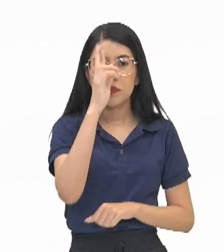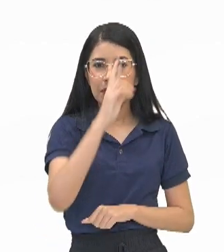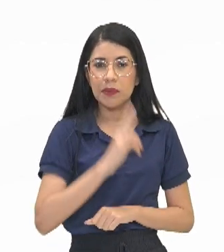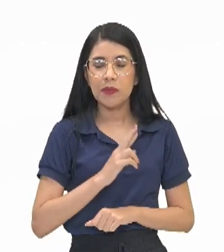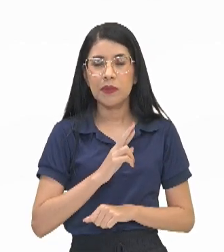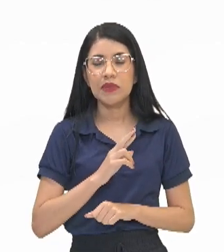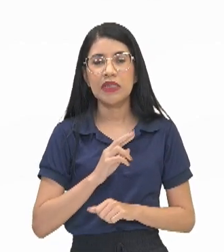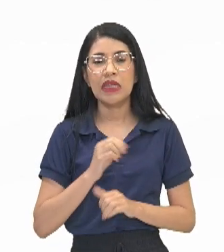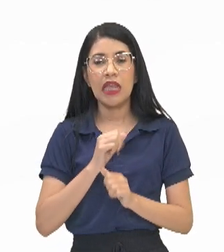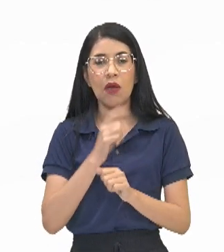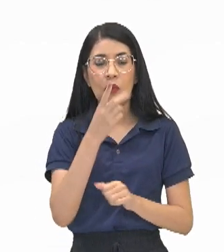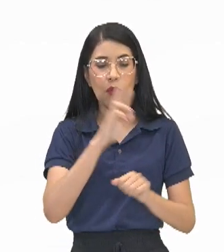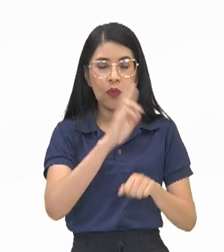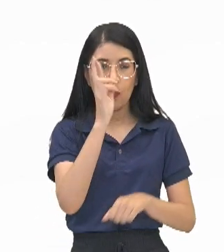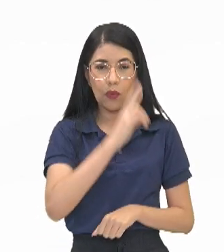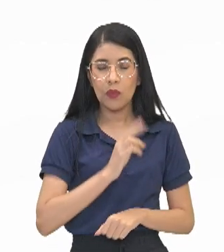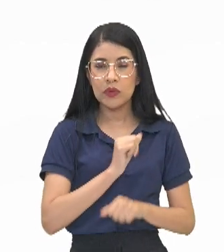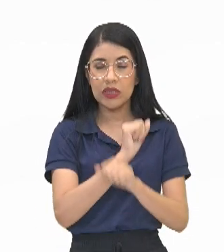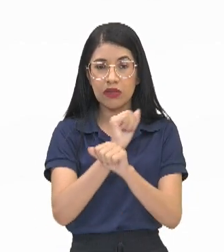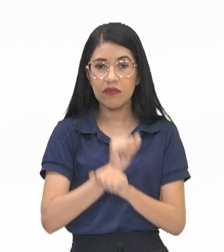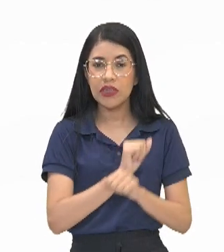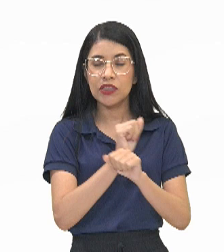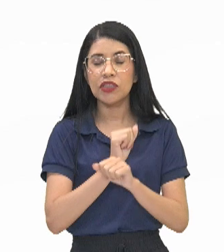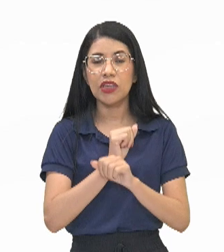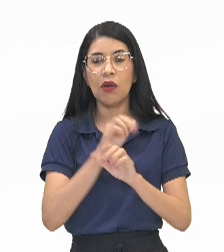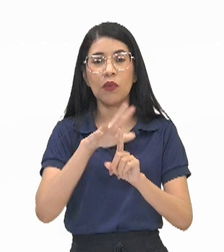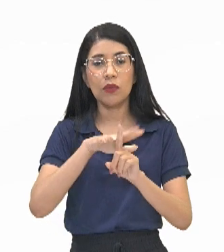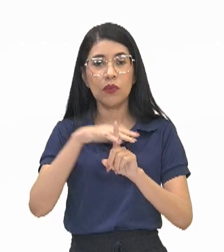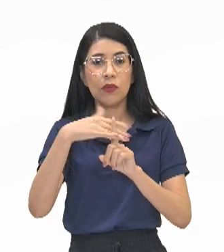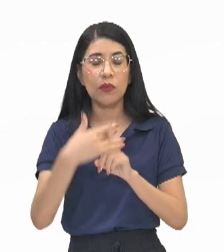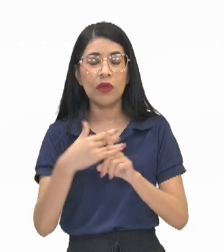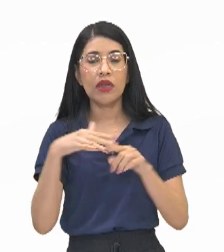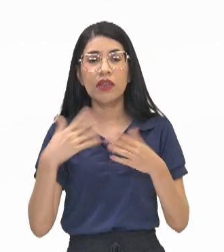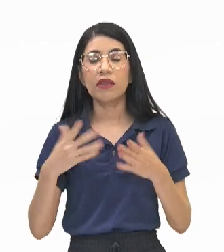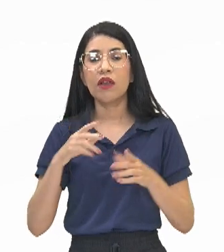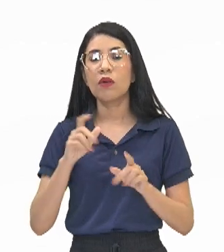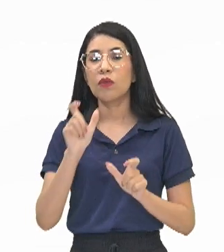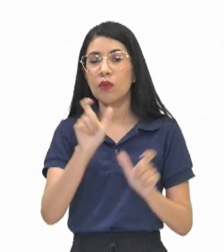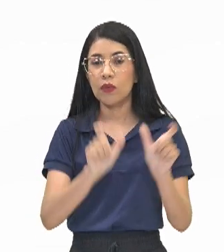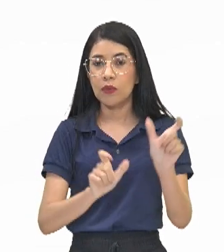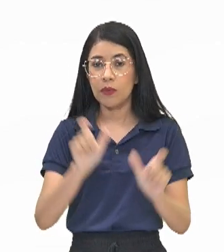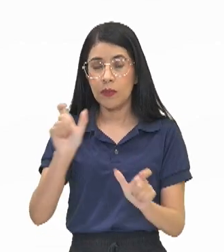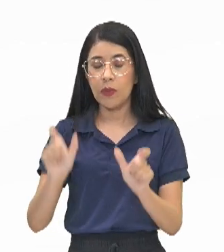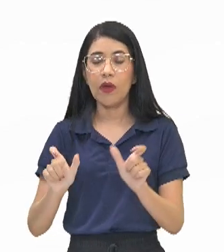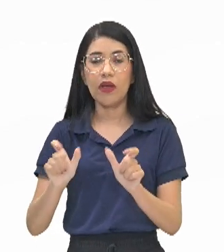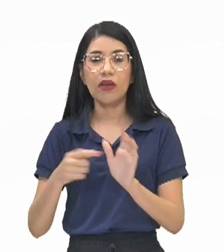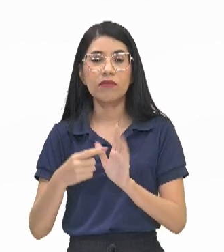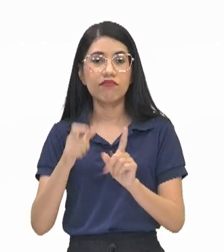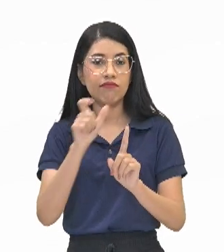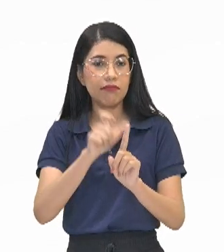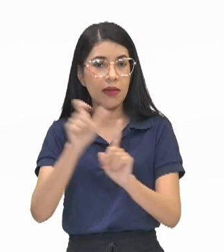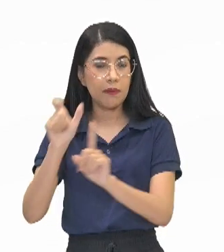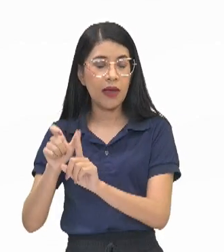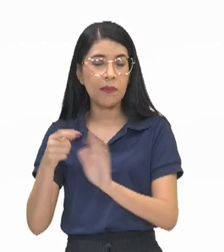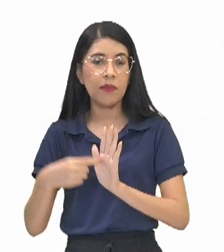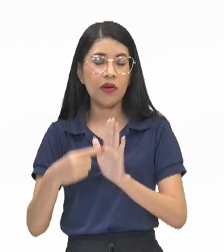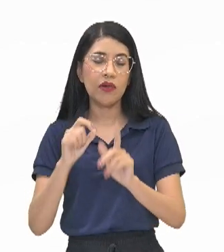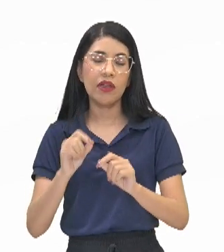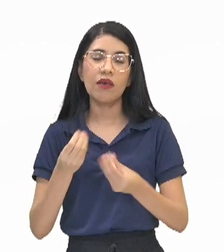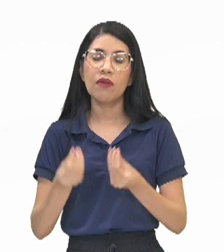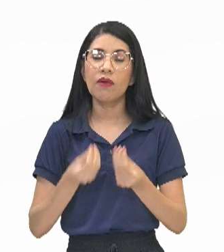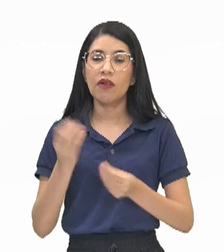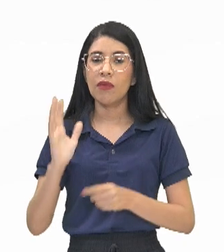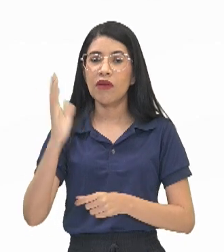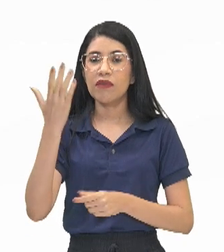sistema socialista. Então, os personagens vieram para mostrar essa situação aí, né? Para o quê?